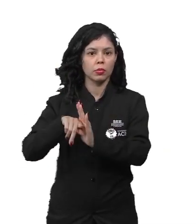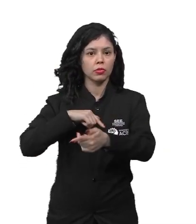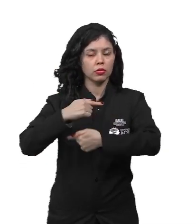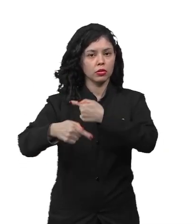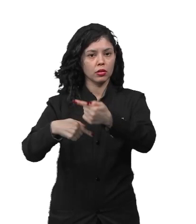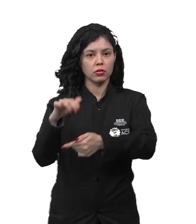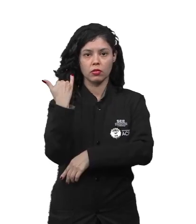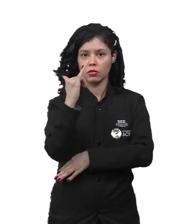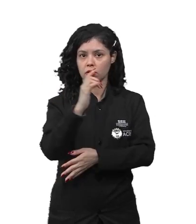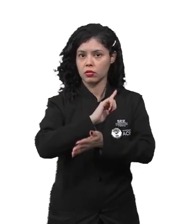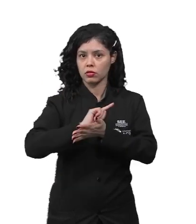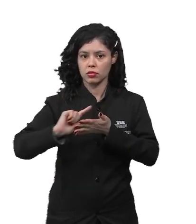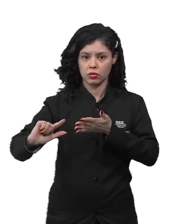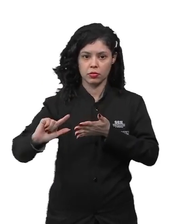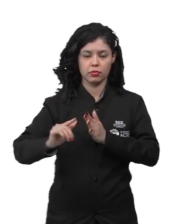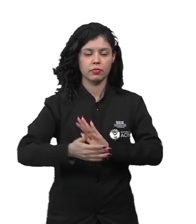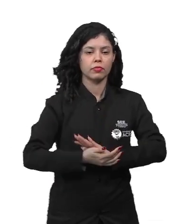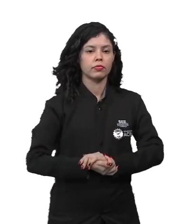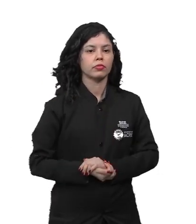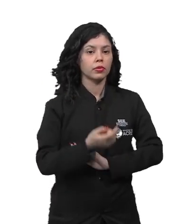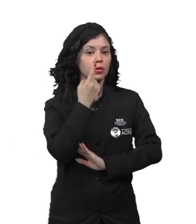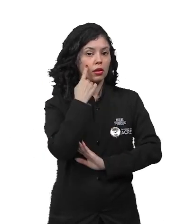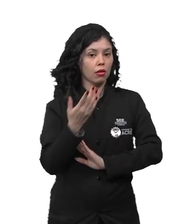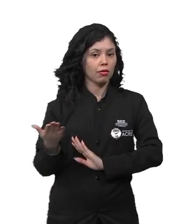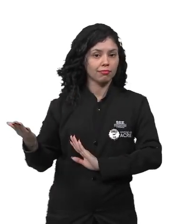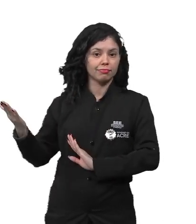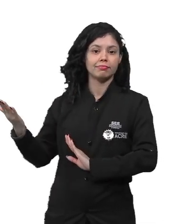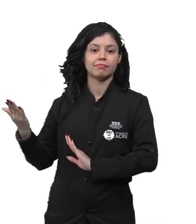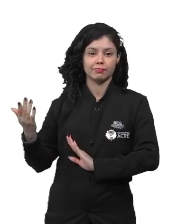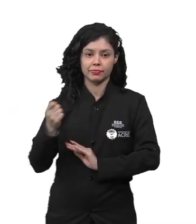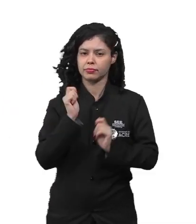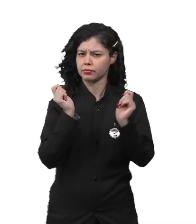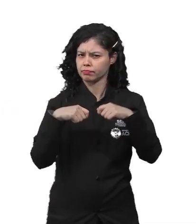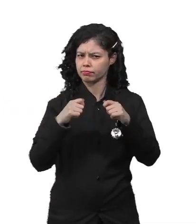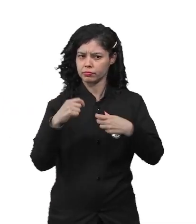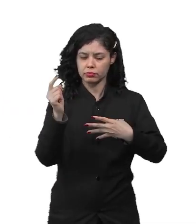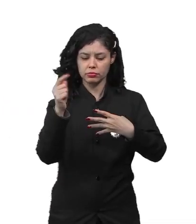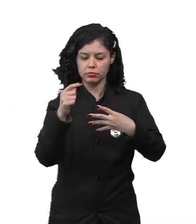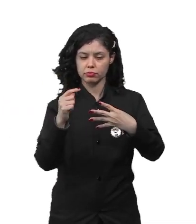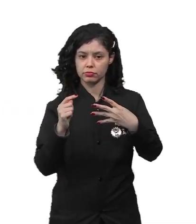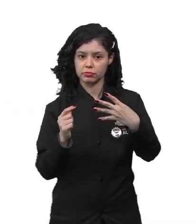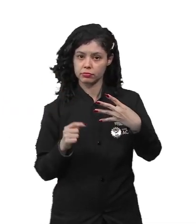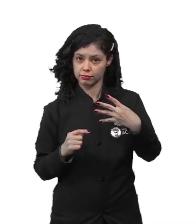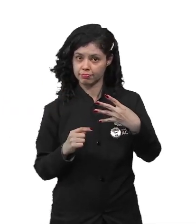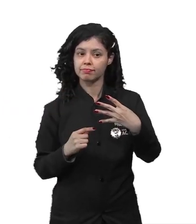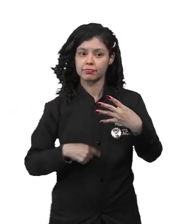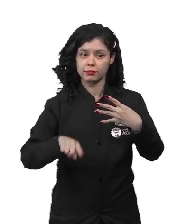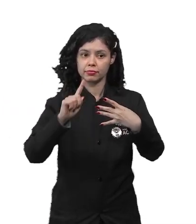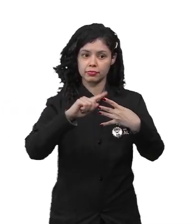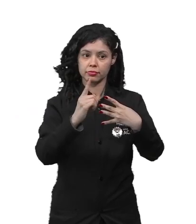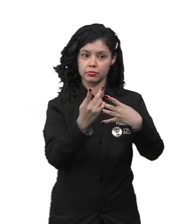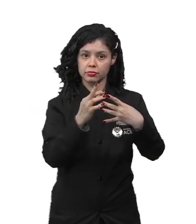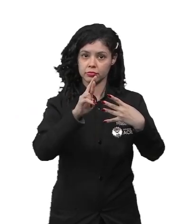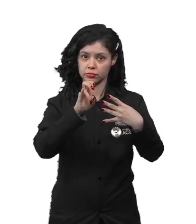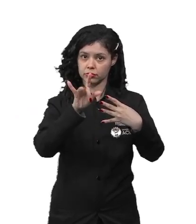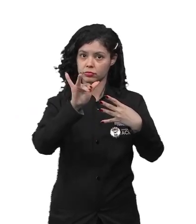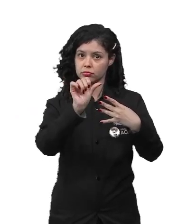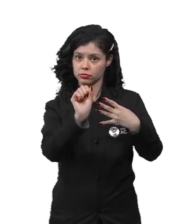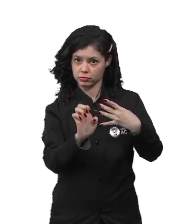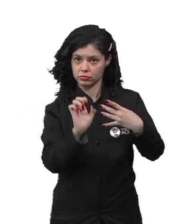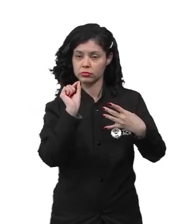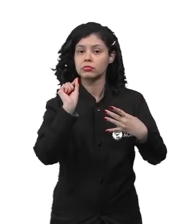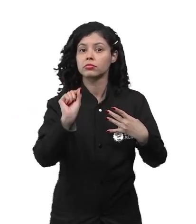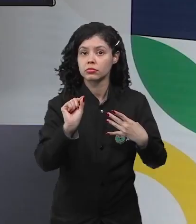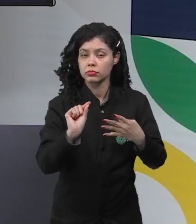ambiental e a geração de energia limpa. E olha só, pessoal, ele possui 4 fases. Temos a hidrólise. Nessa primeira